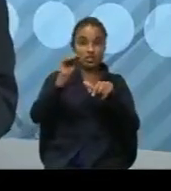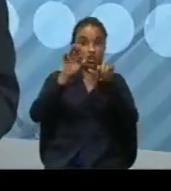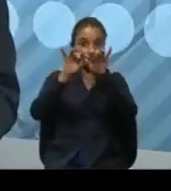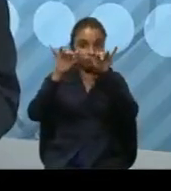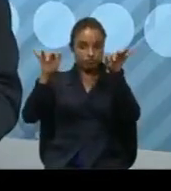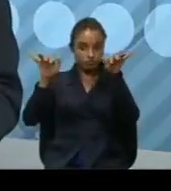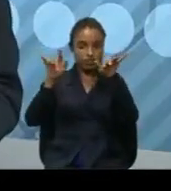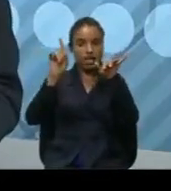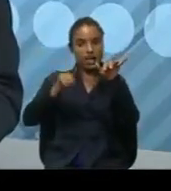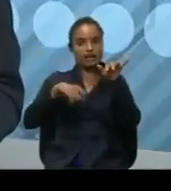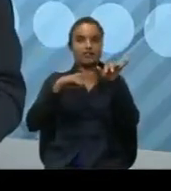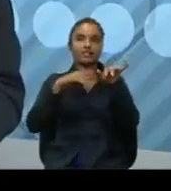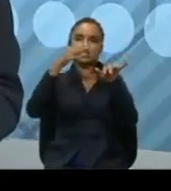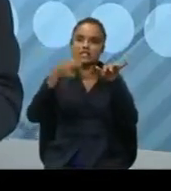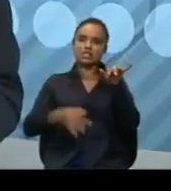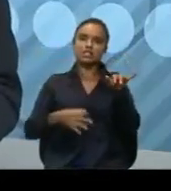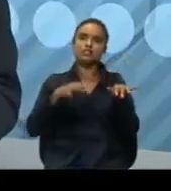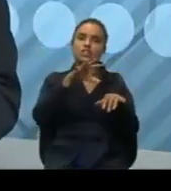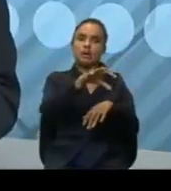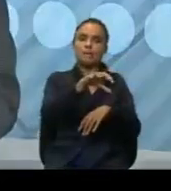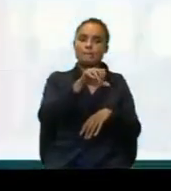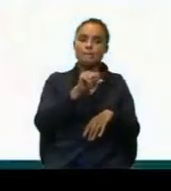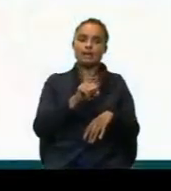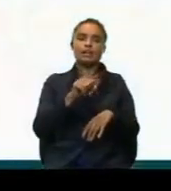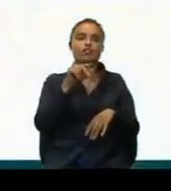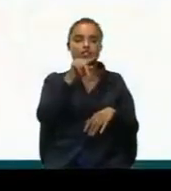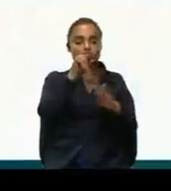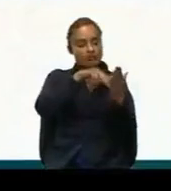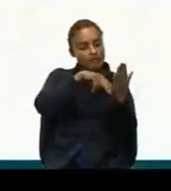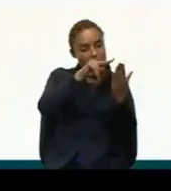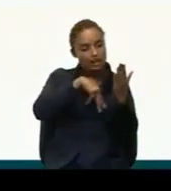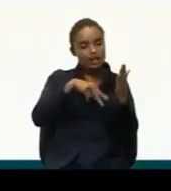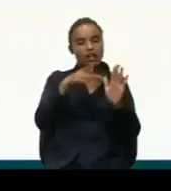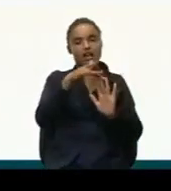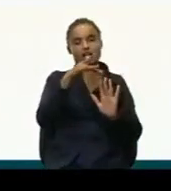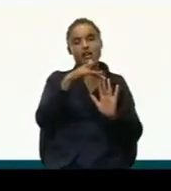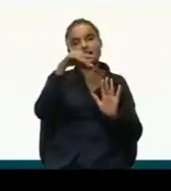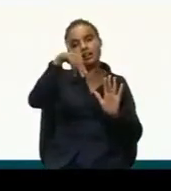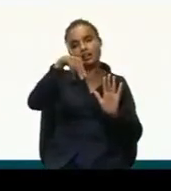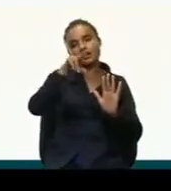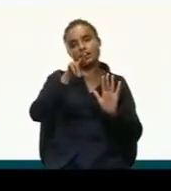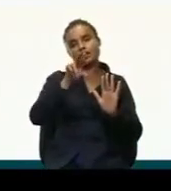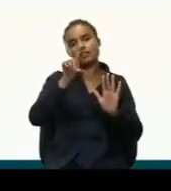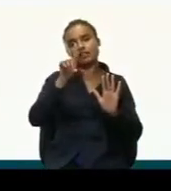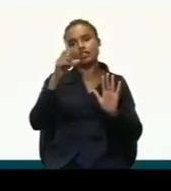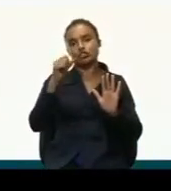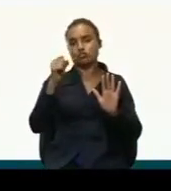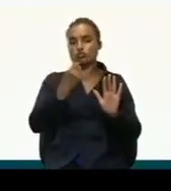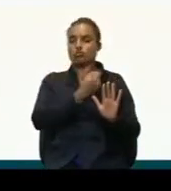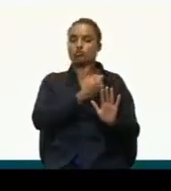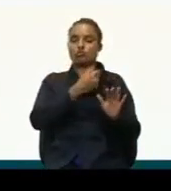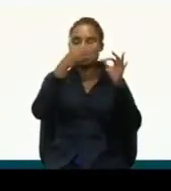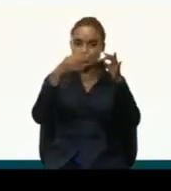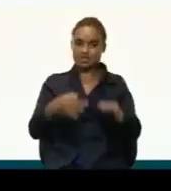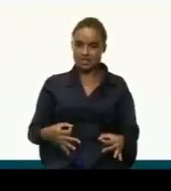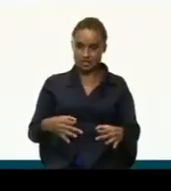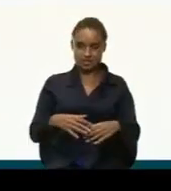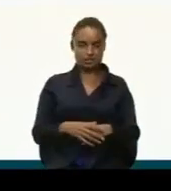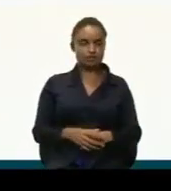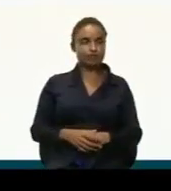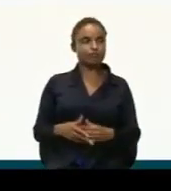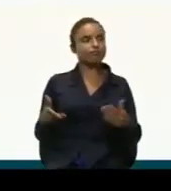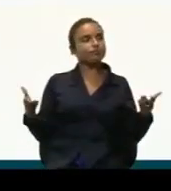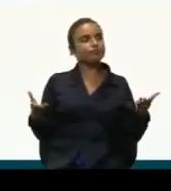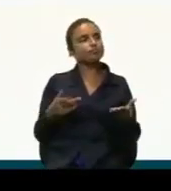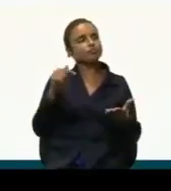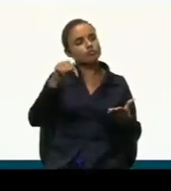correta e atualizada. Tudo bem? Então, retornando para o quadro, agora a gente dá continuidade à nossa aula. Vamos lá. Planejamento do